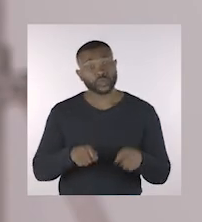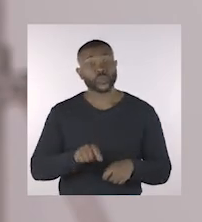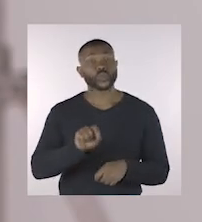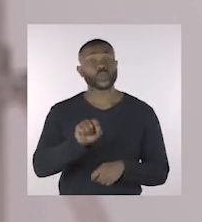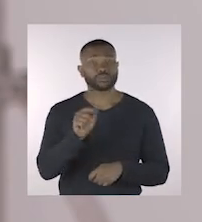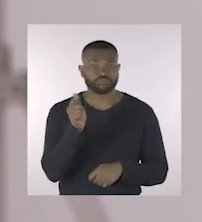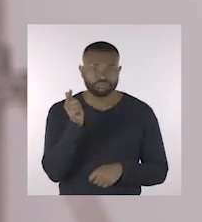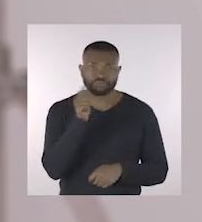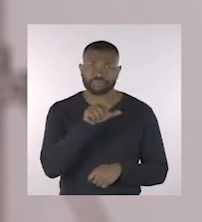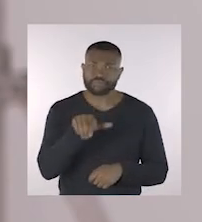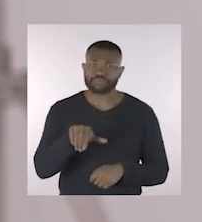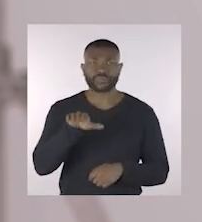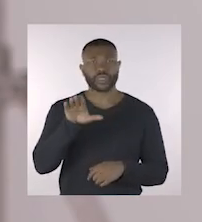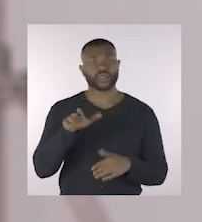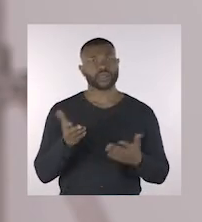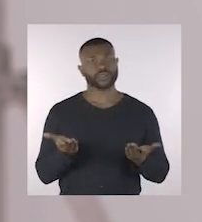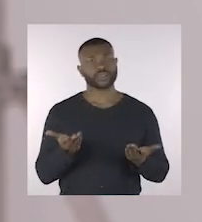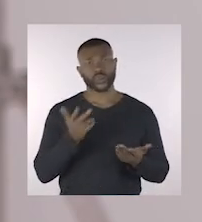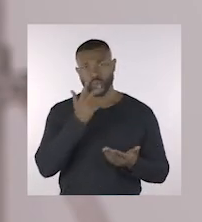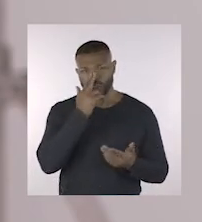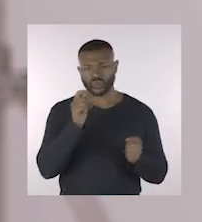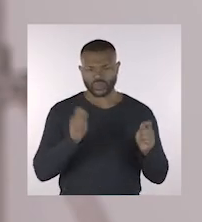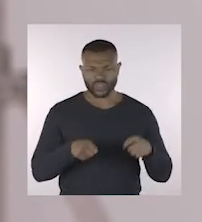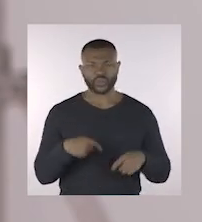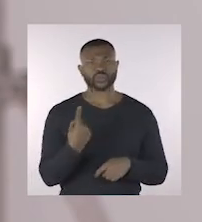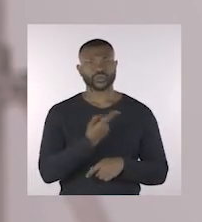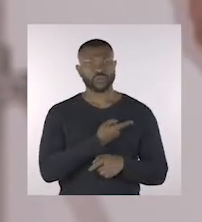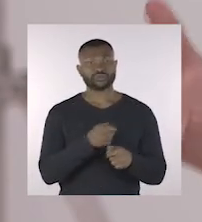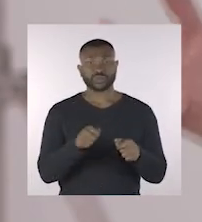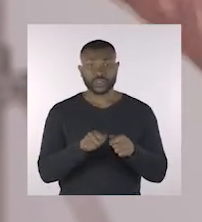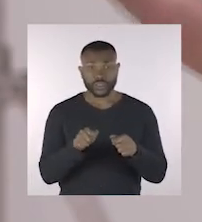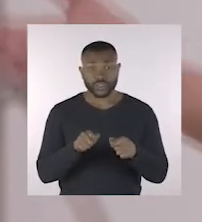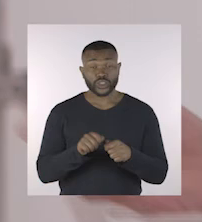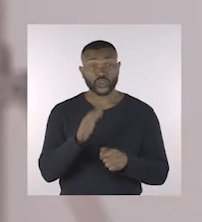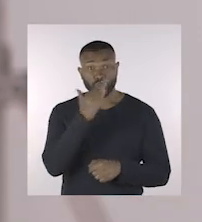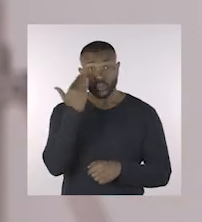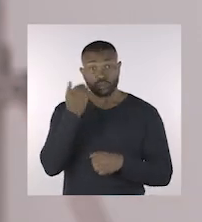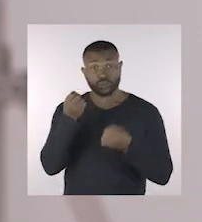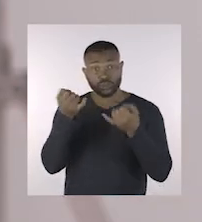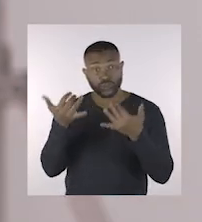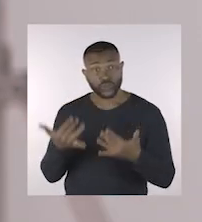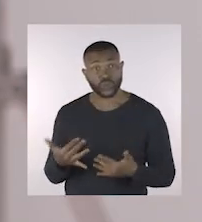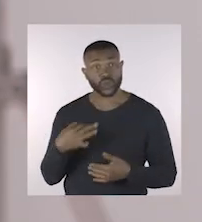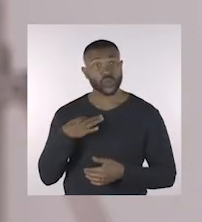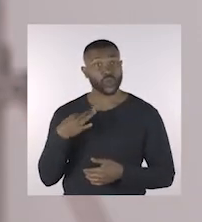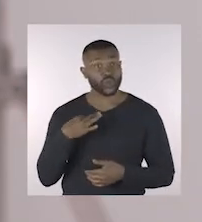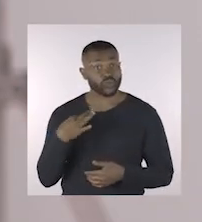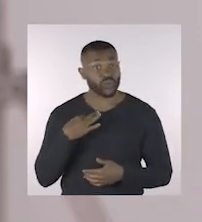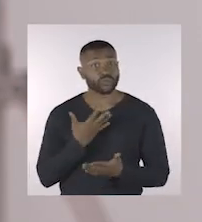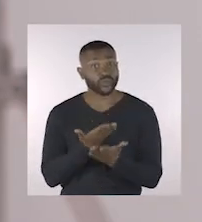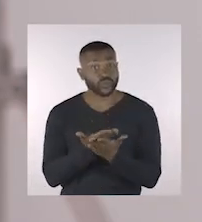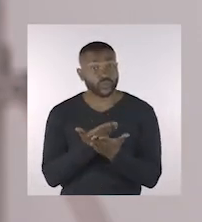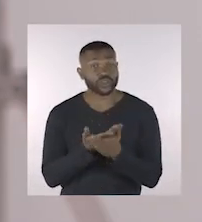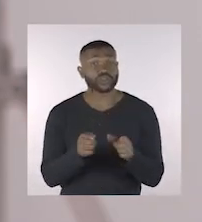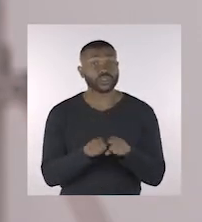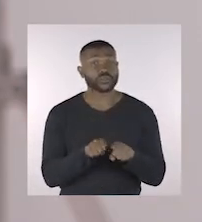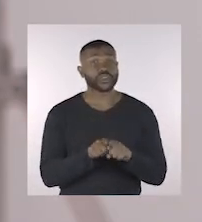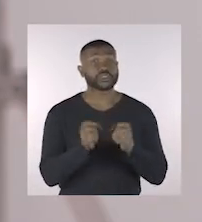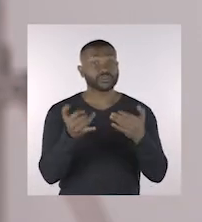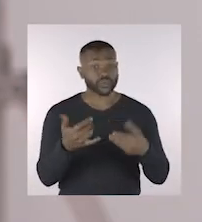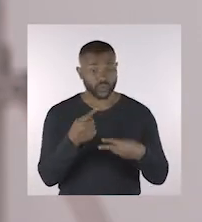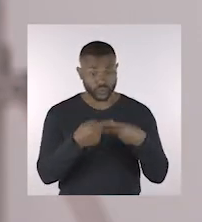possibilitamos que eles ganhassem mais então acho que dá para gente fazer isso o Gilmar falou aqui dos uniformes escolares